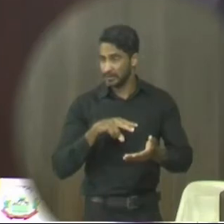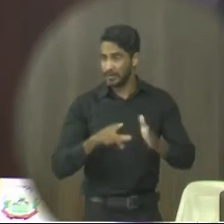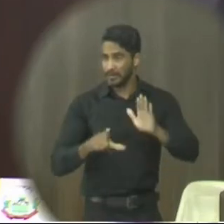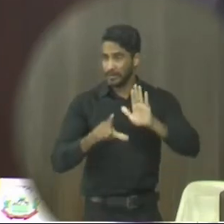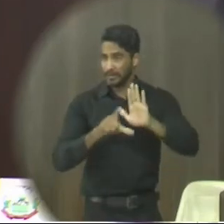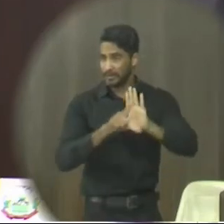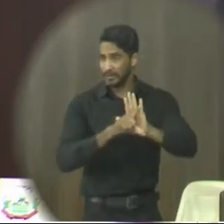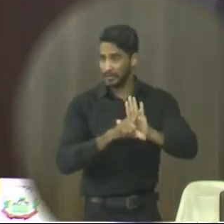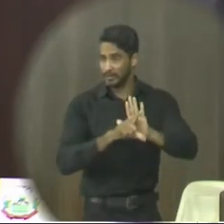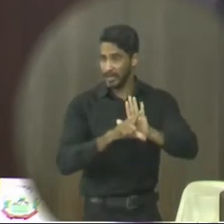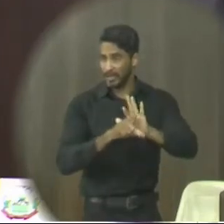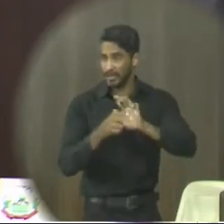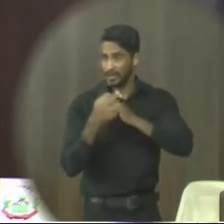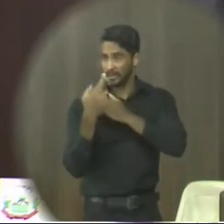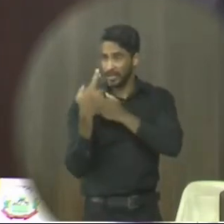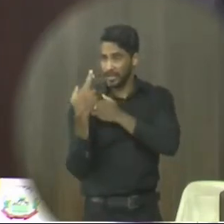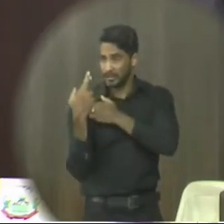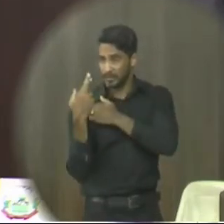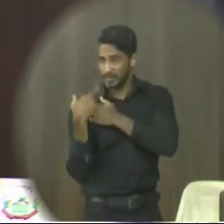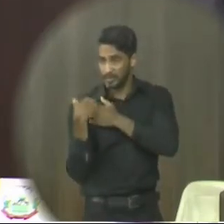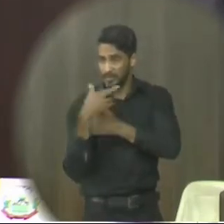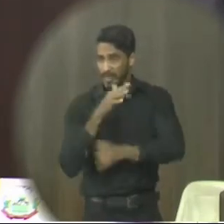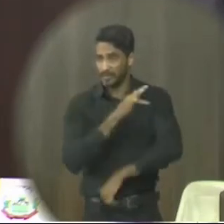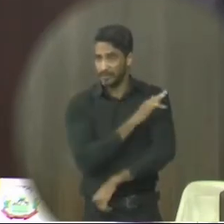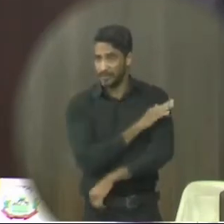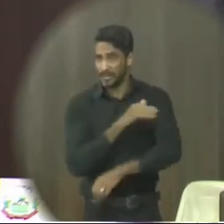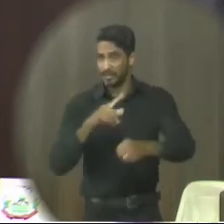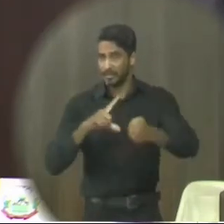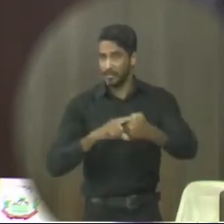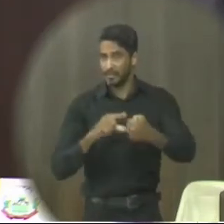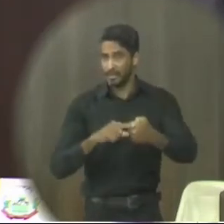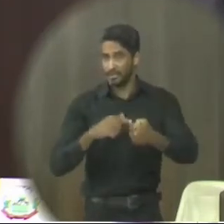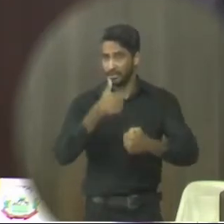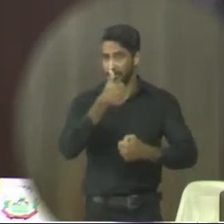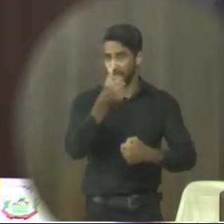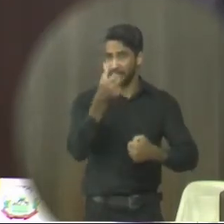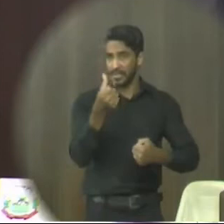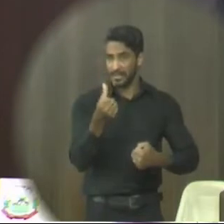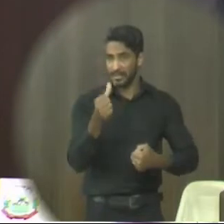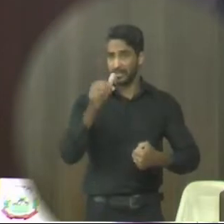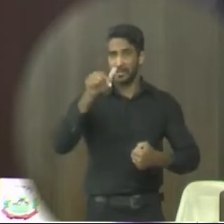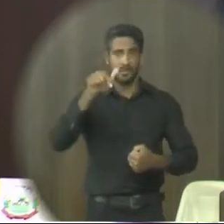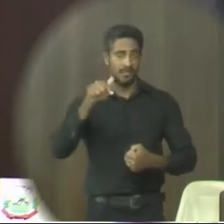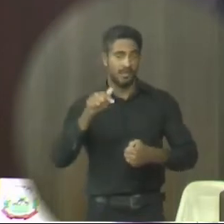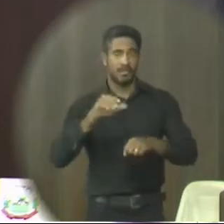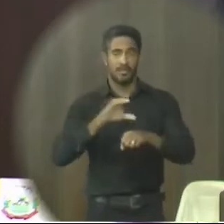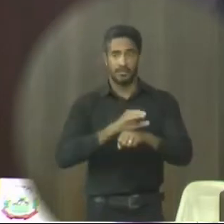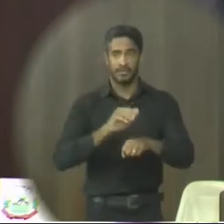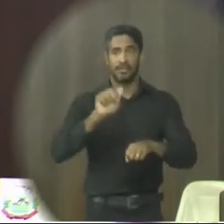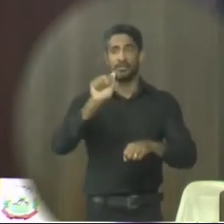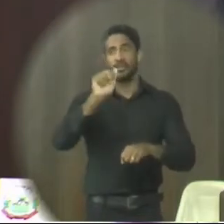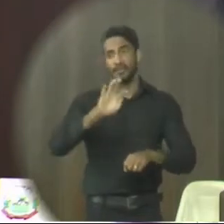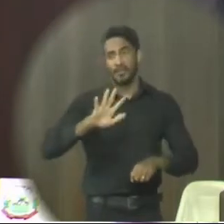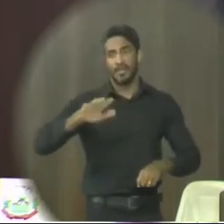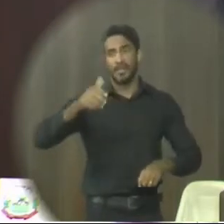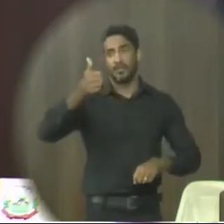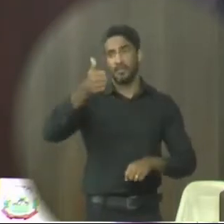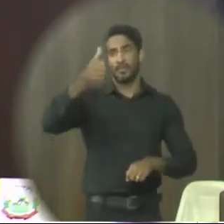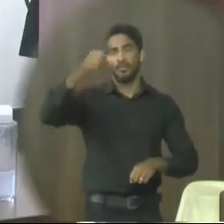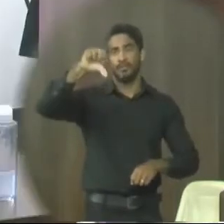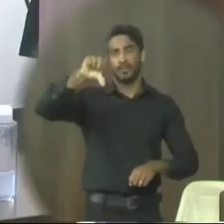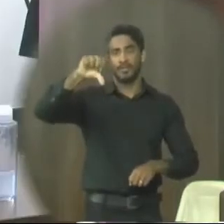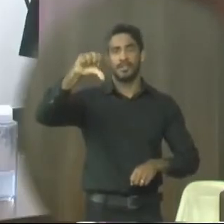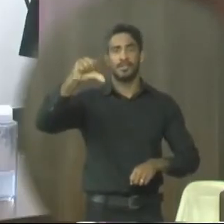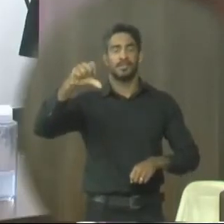Lei Responsabilidade Fiscal no artigo 167 da Constituição Federal de 1988 e do